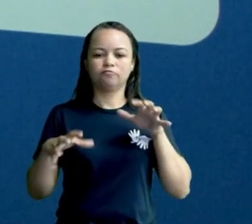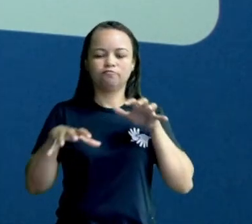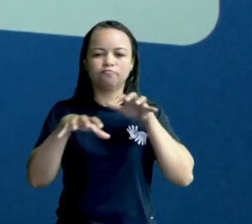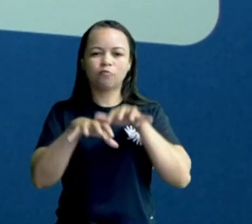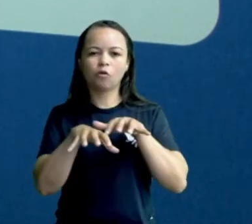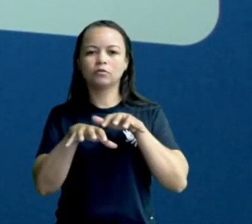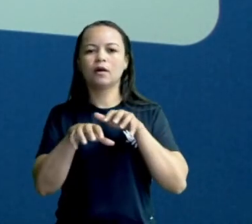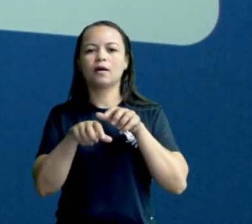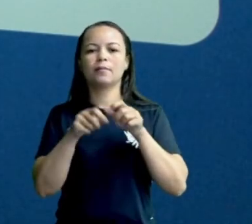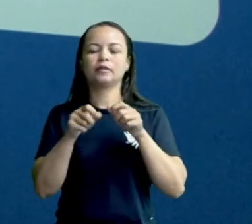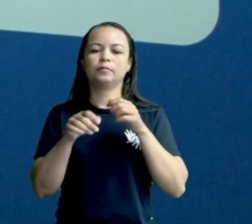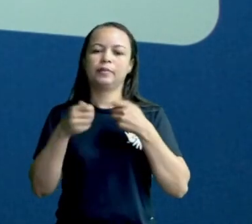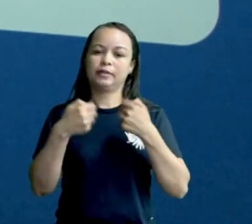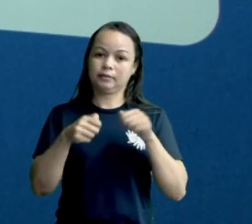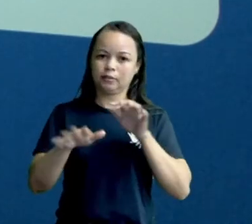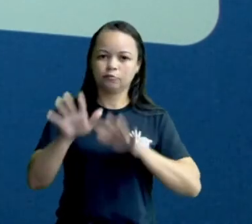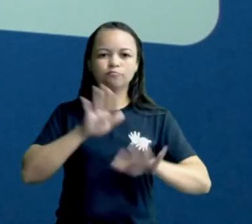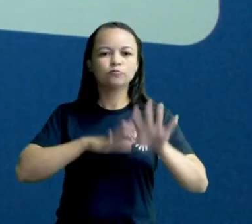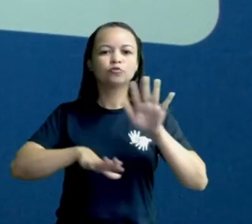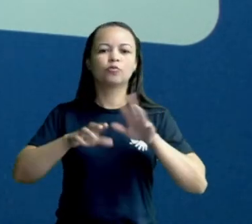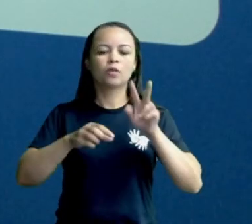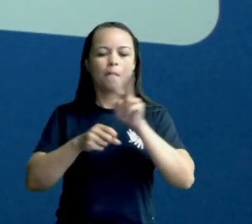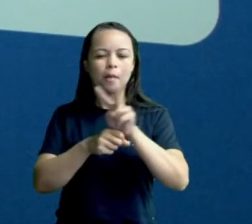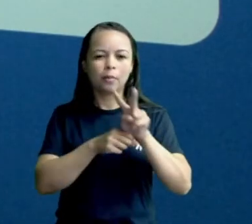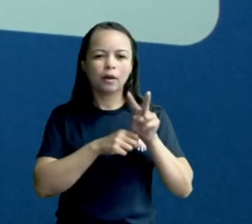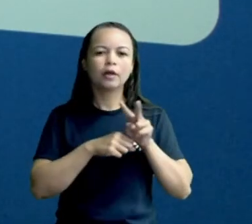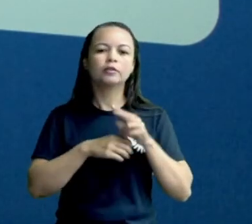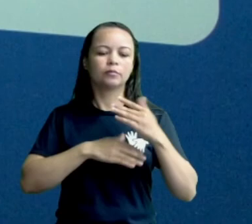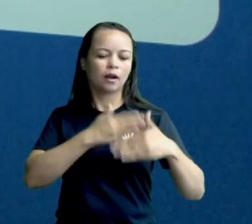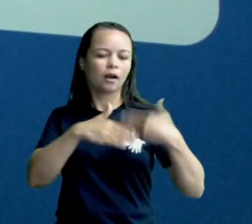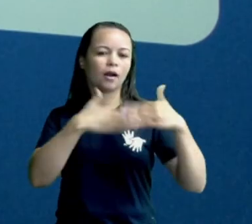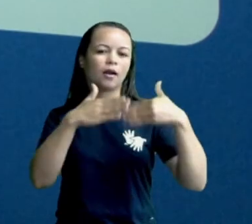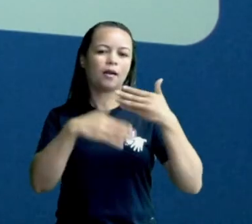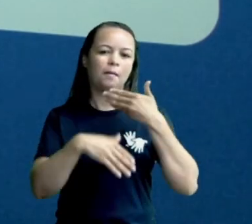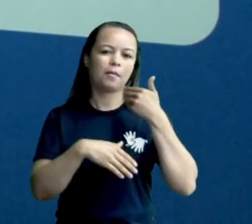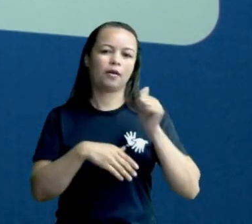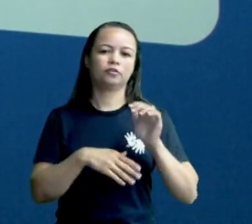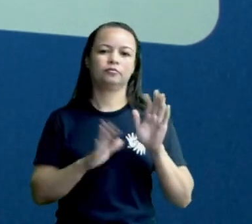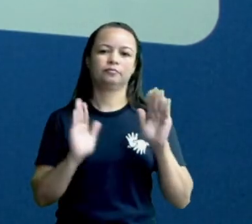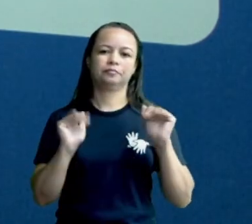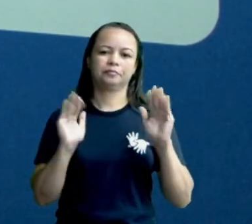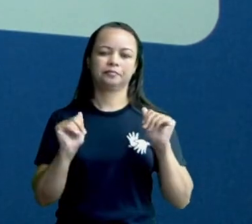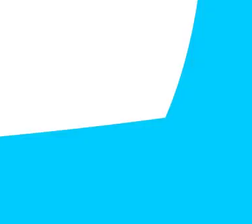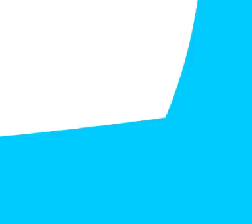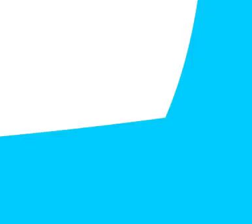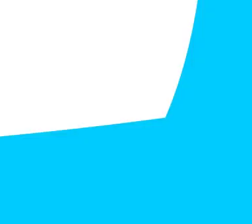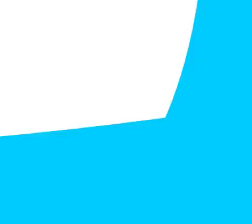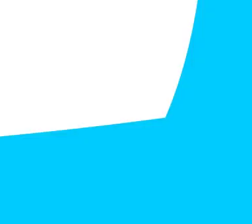se cuidar para isso, para que a gente possa progredir cada vez mais, tá bom? Tchau!